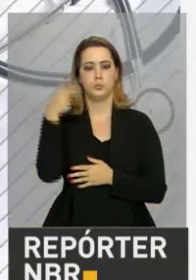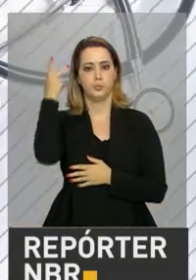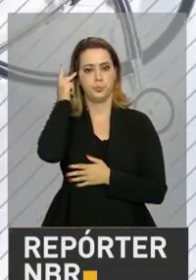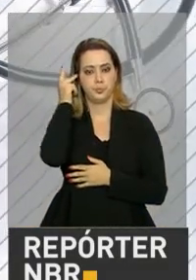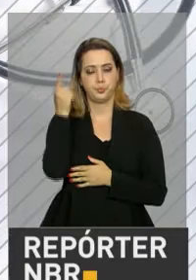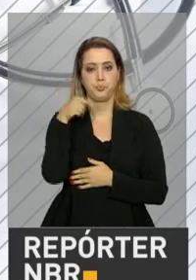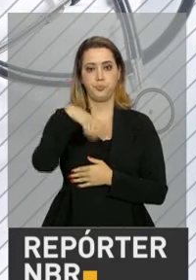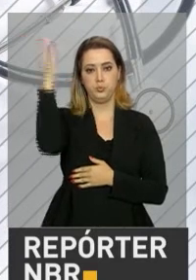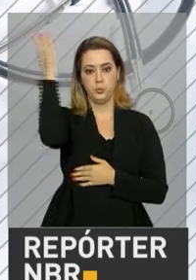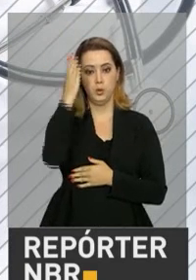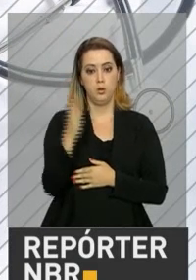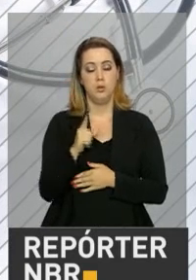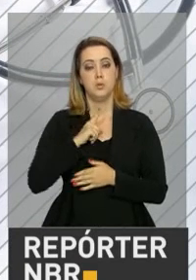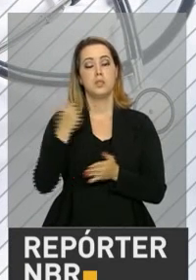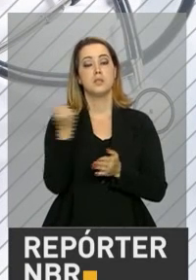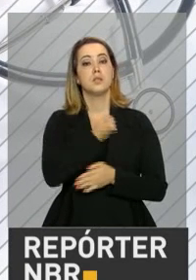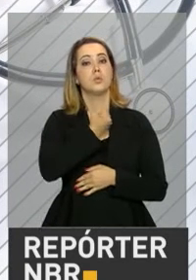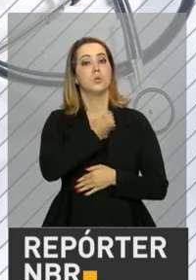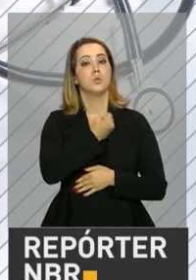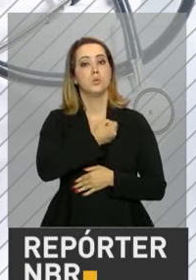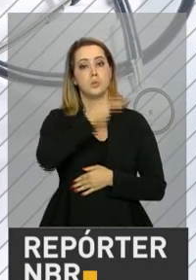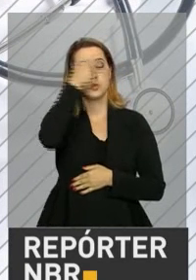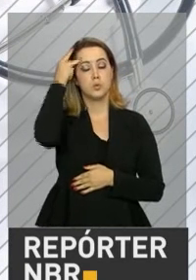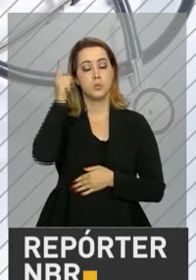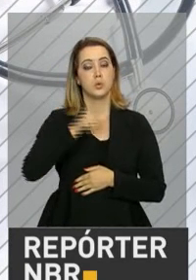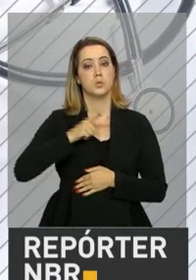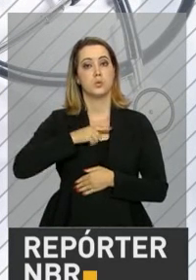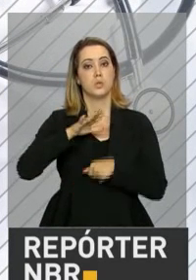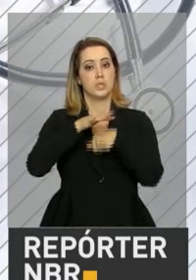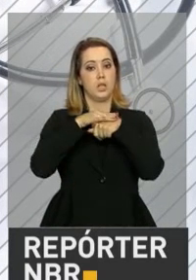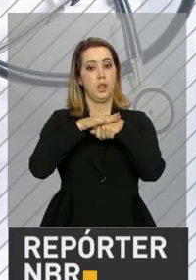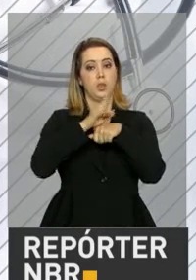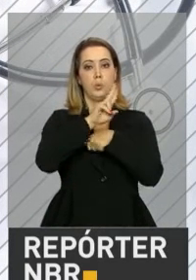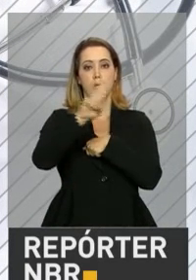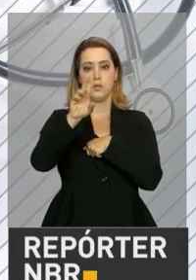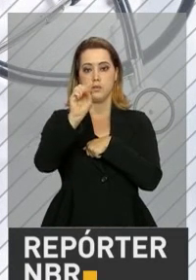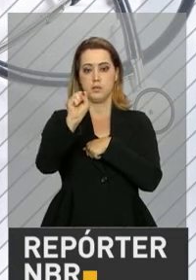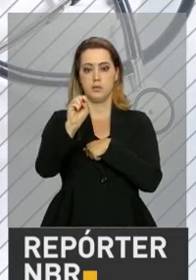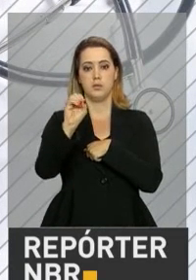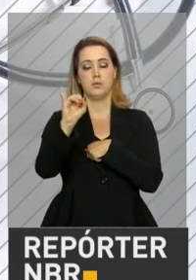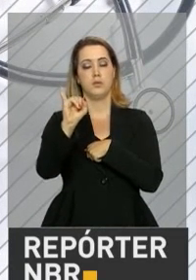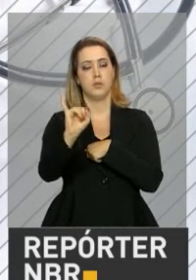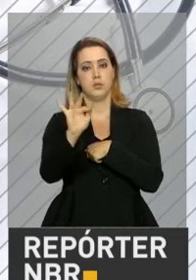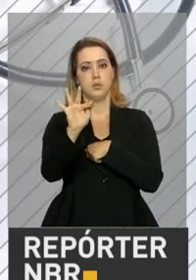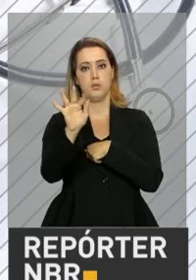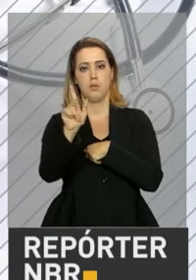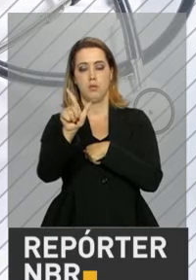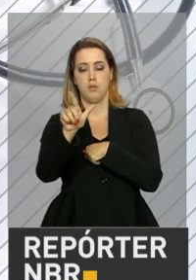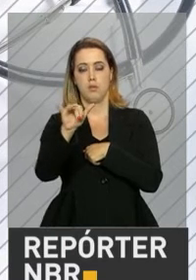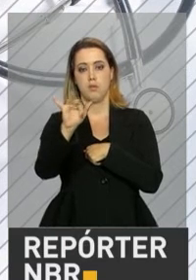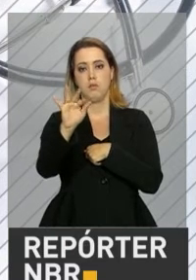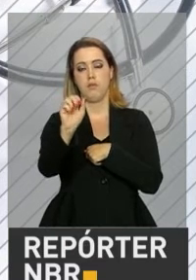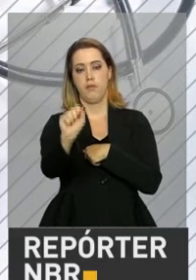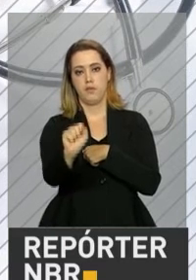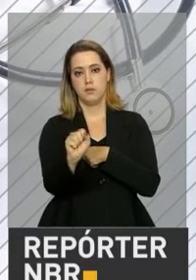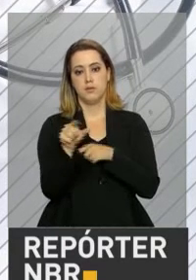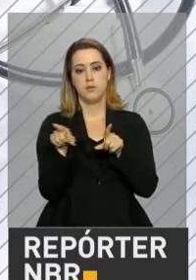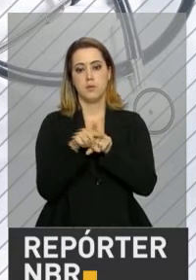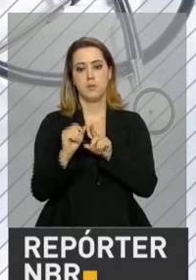brasil o número de notificações de casos de sífilis aumentou nos últimos cinco anos passou de mil